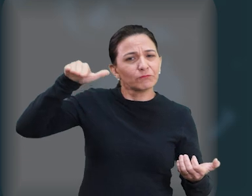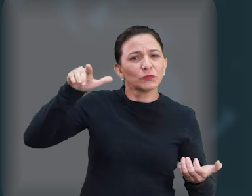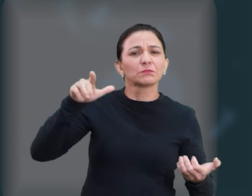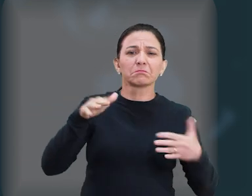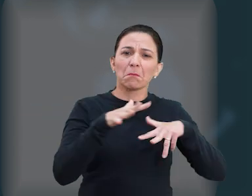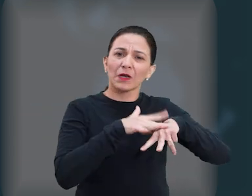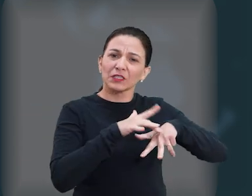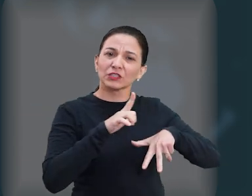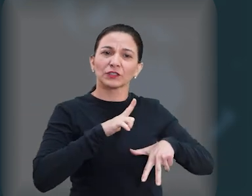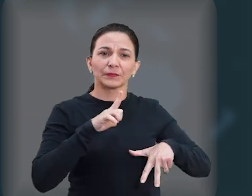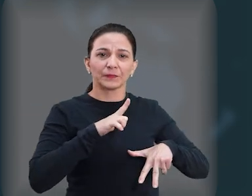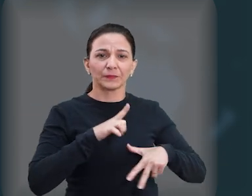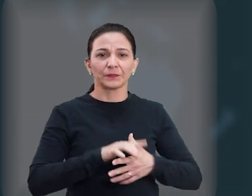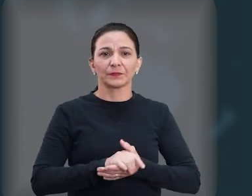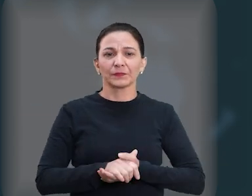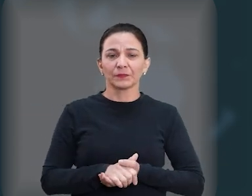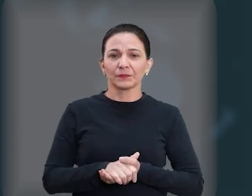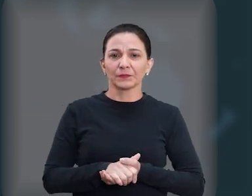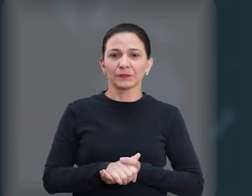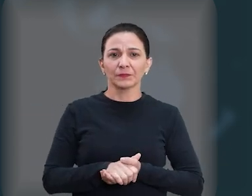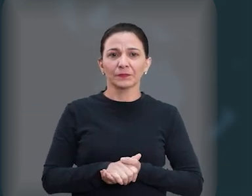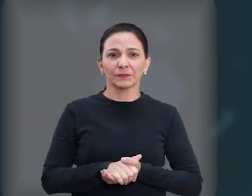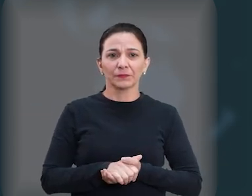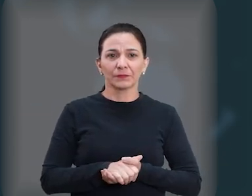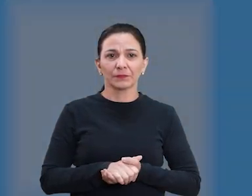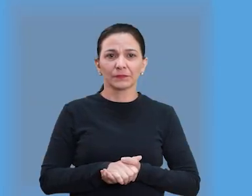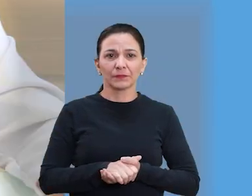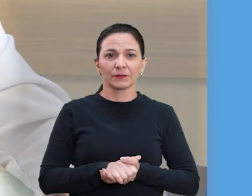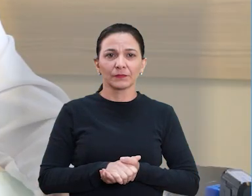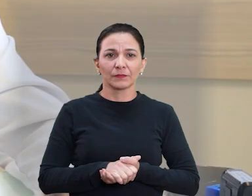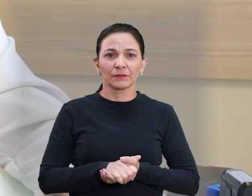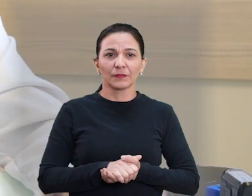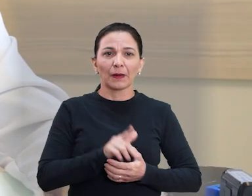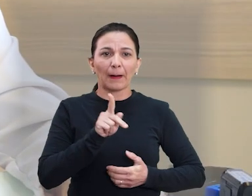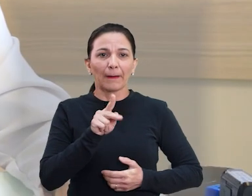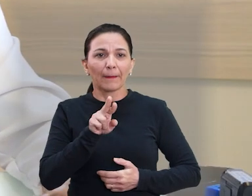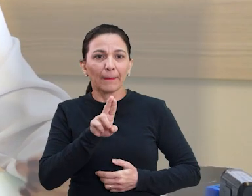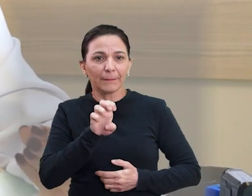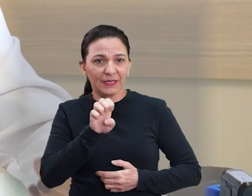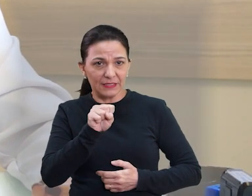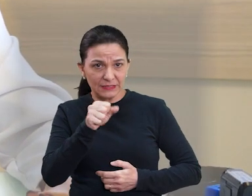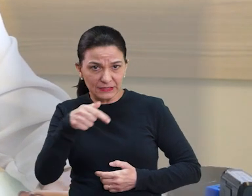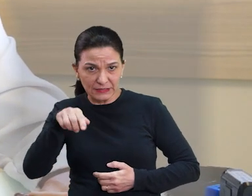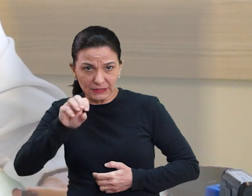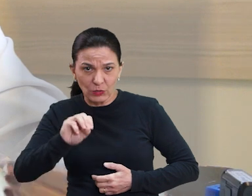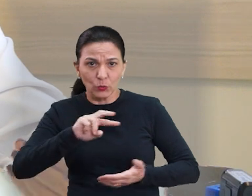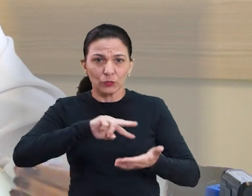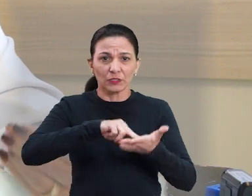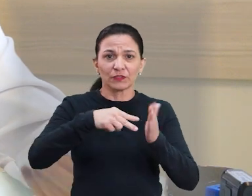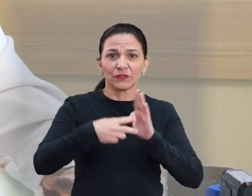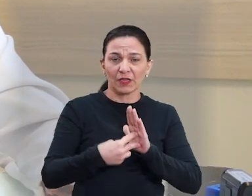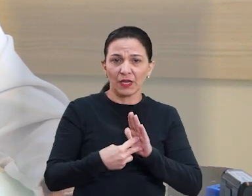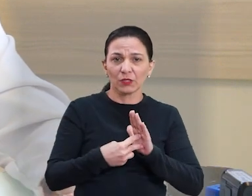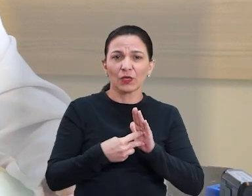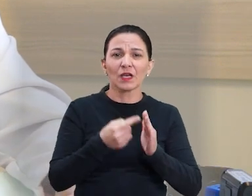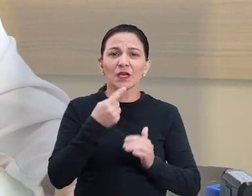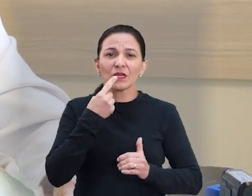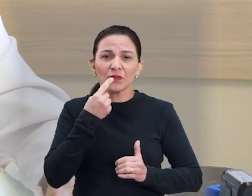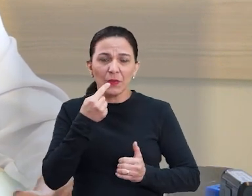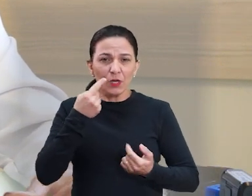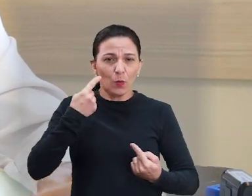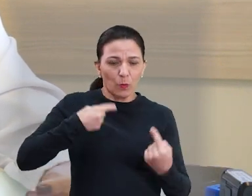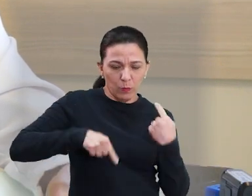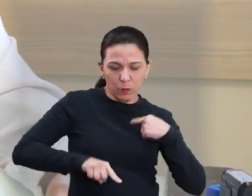mundo segundo a Organização Mundial de Saúde a pressão na verdade é a pressão que o que o sangue